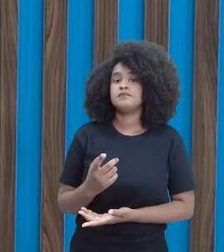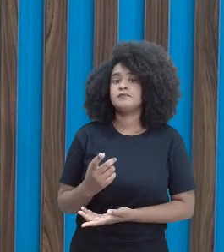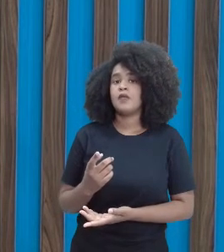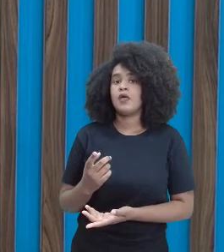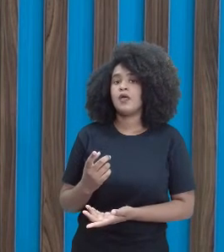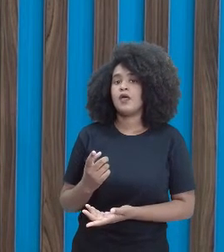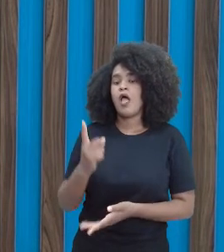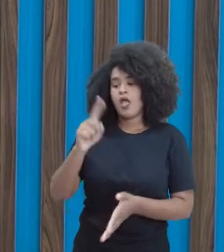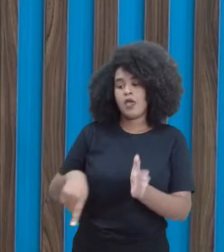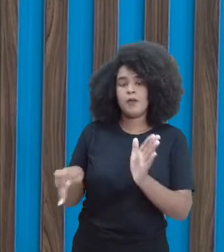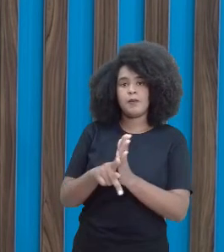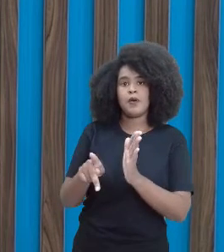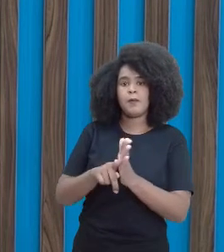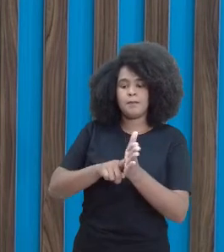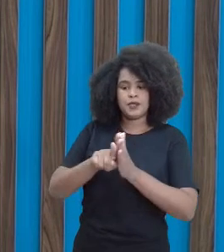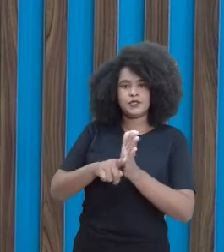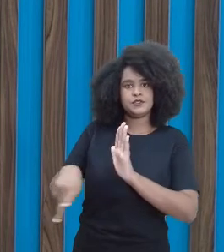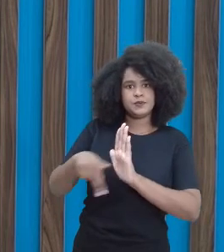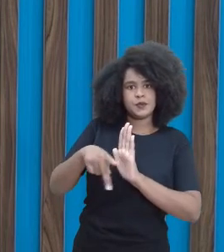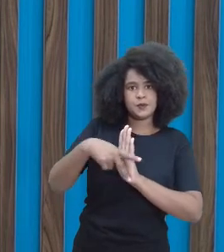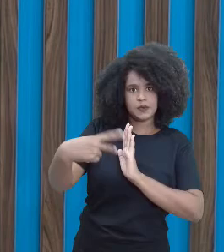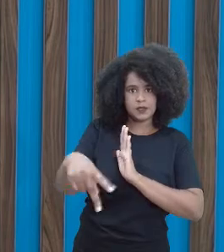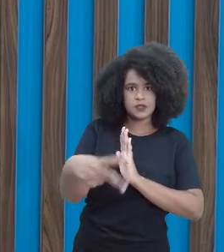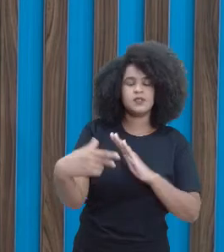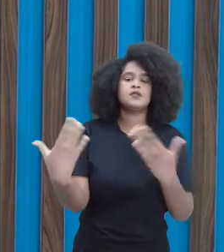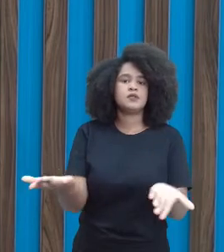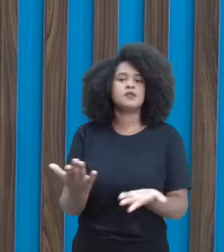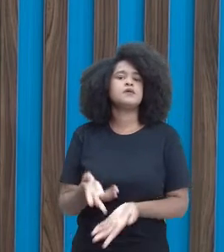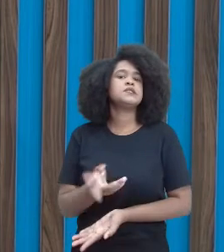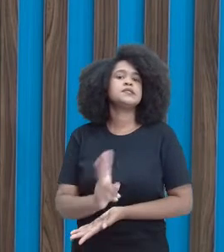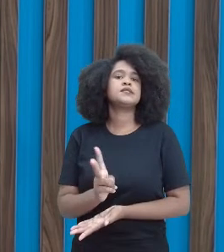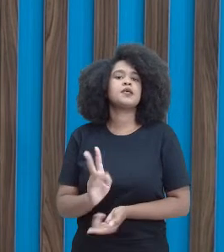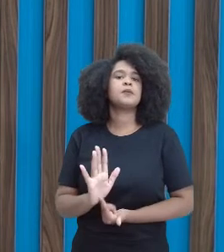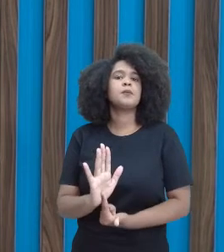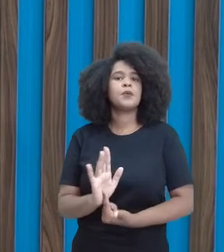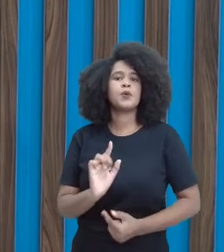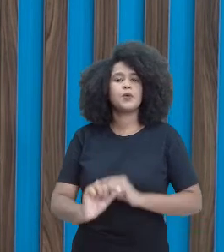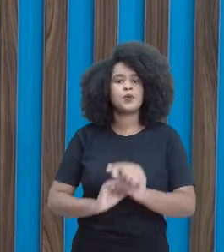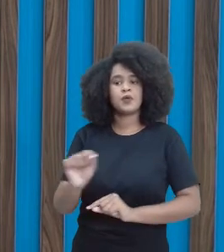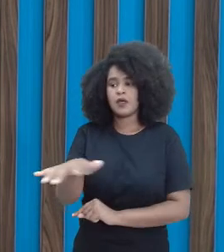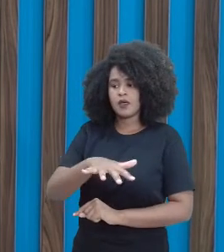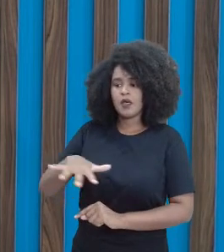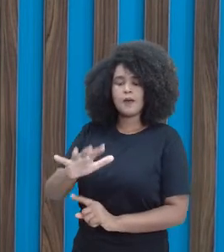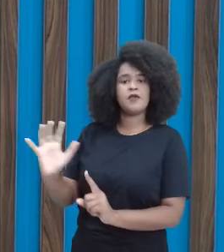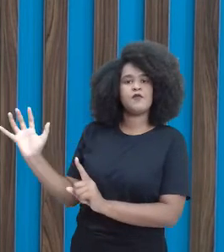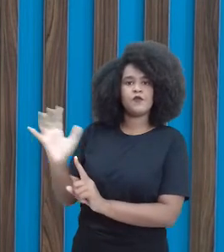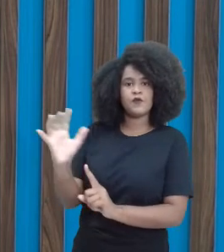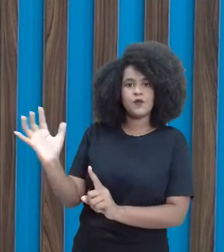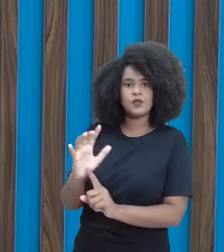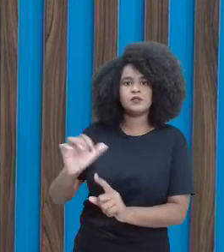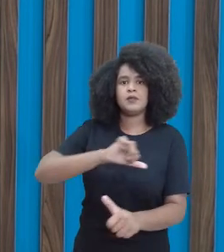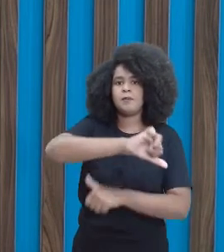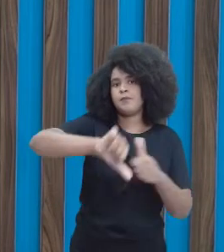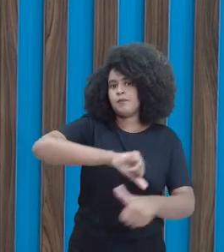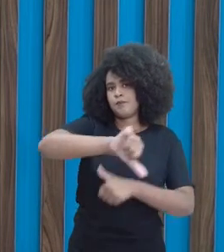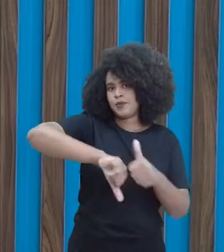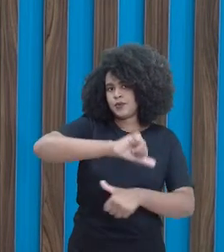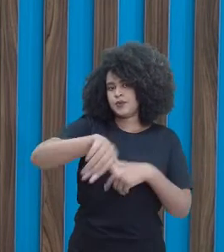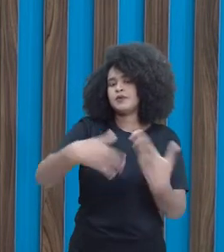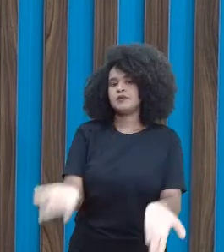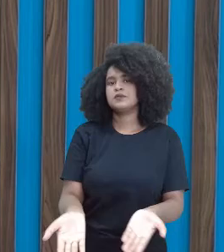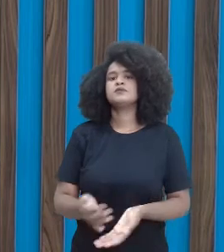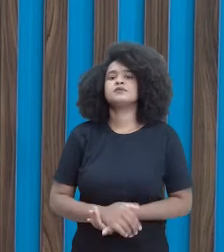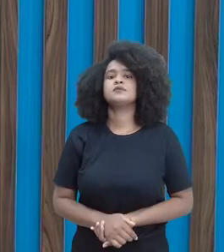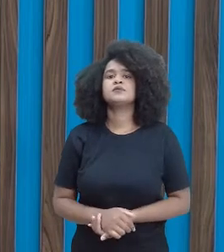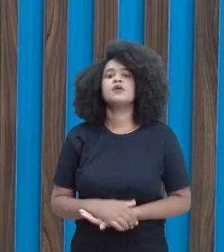pensa devido aos escritos que ficaram, é que ele sempre coloca que o ambiente induz a modificação. Isso. Então, ele está mostrando